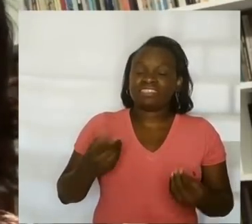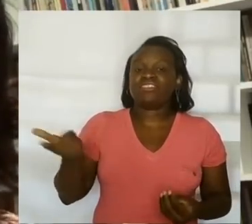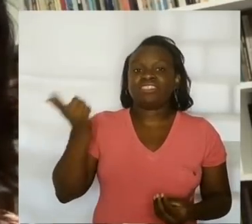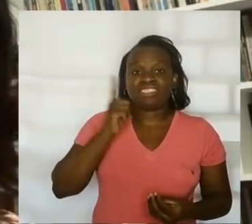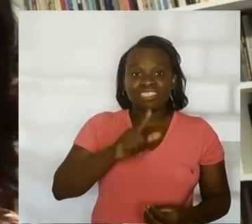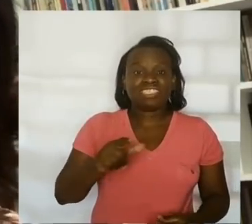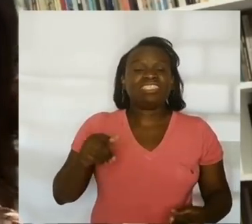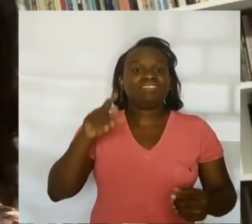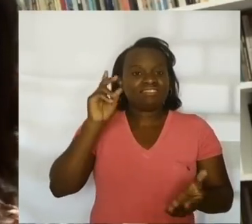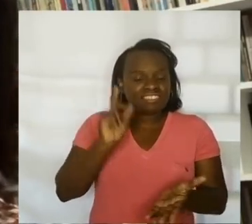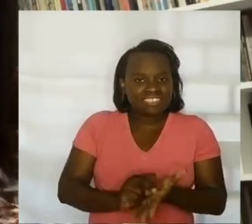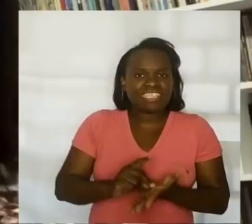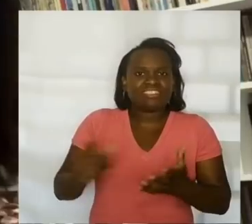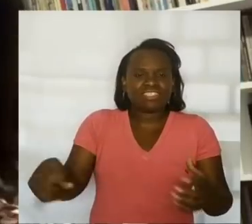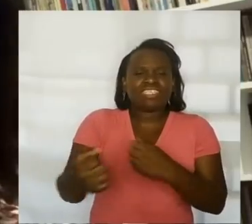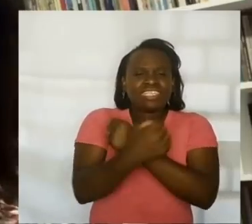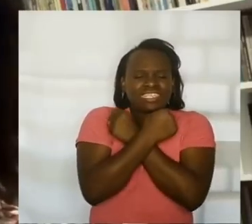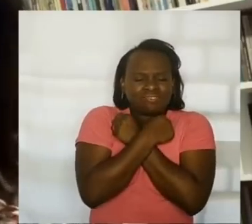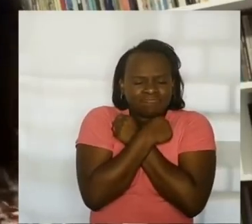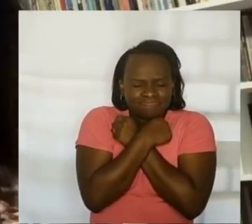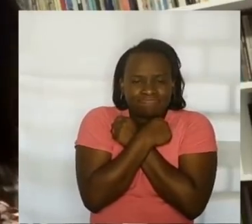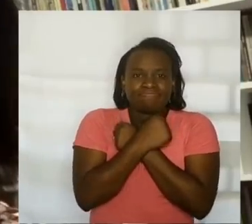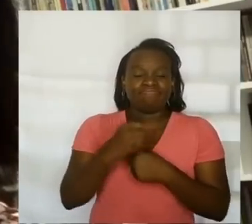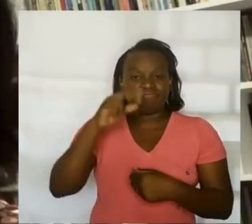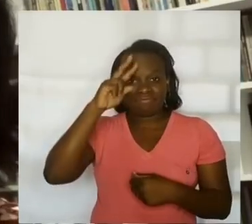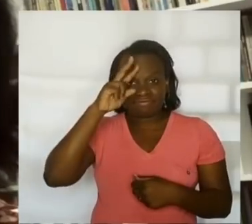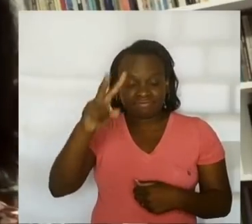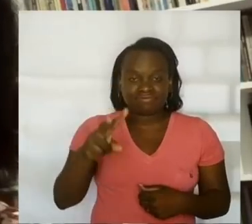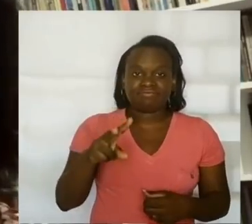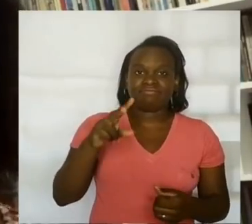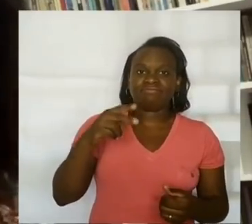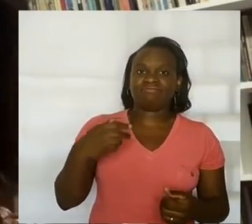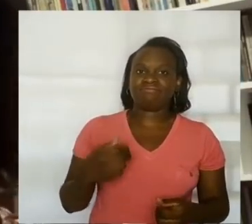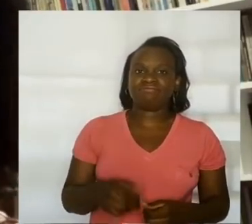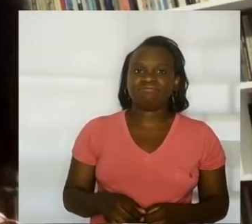enfim, possamos ter o nosso abraço fraterno